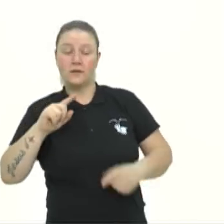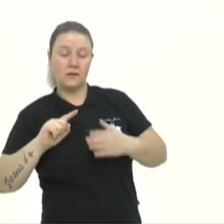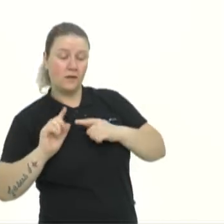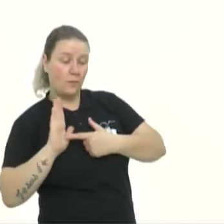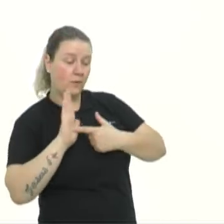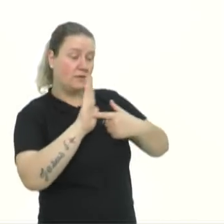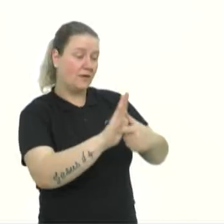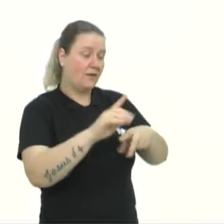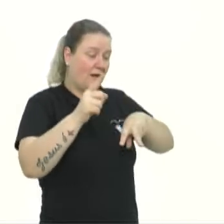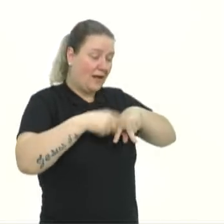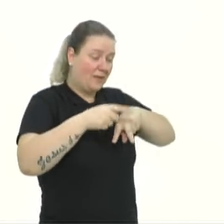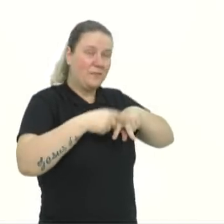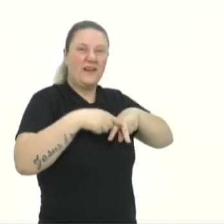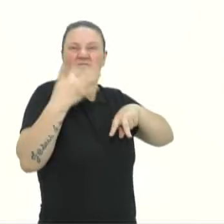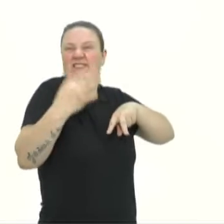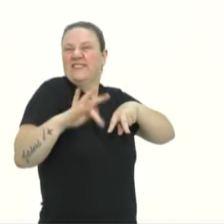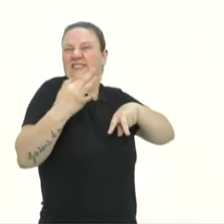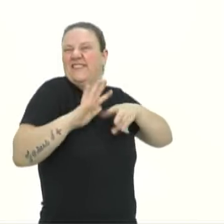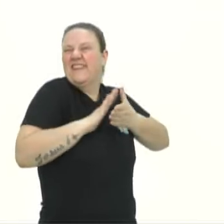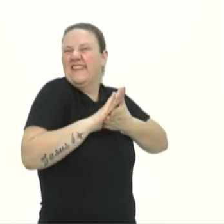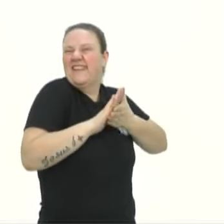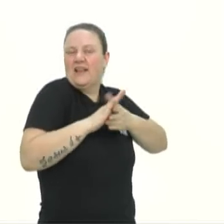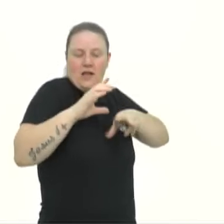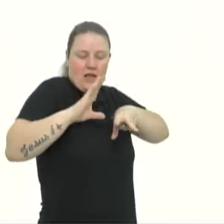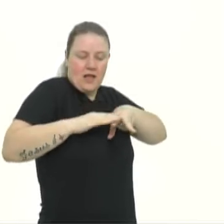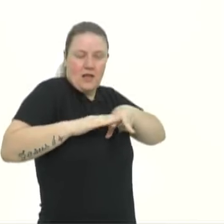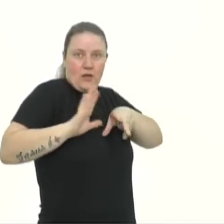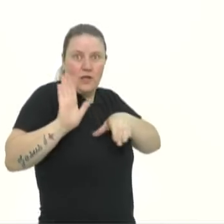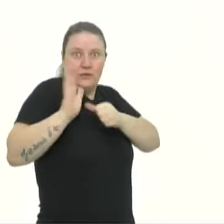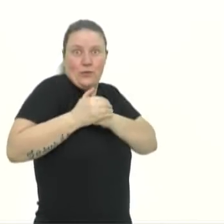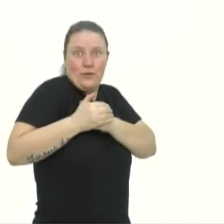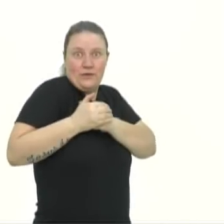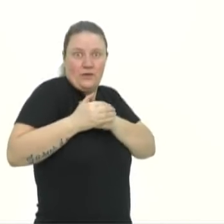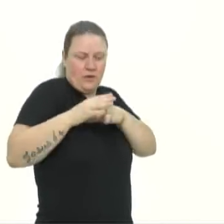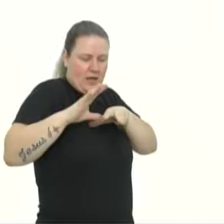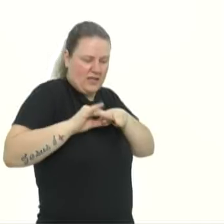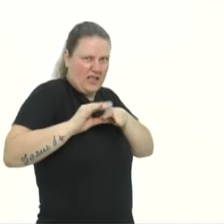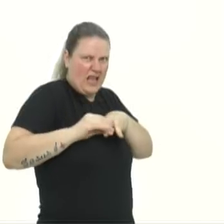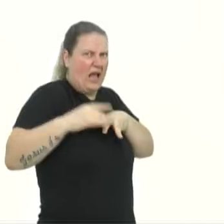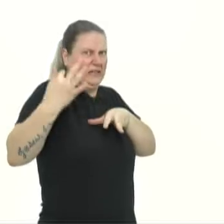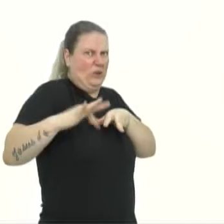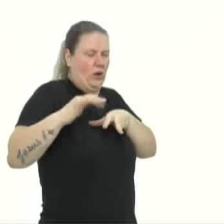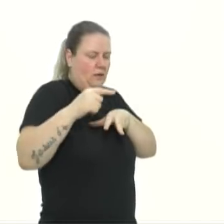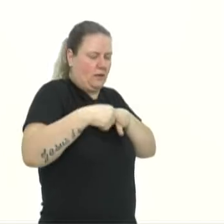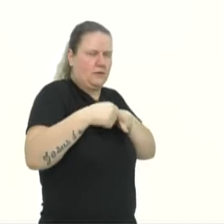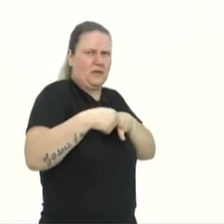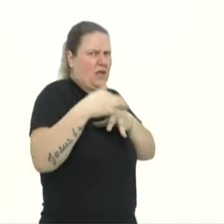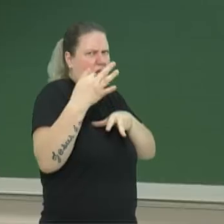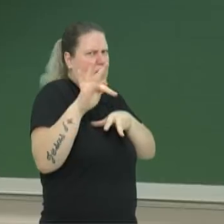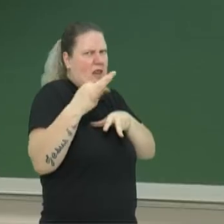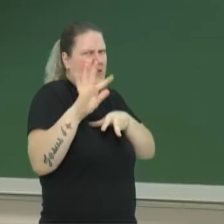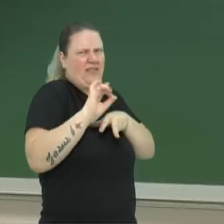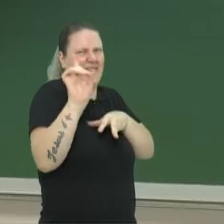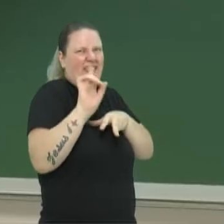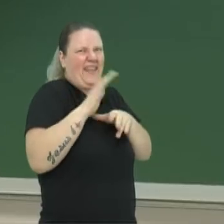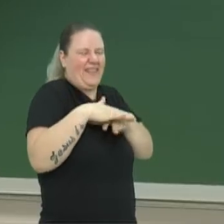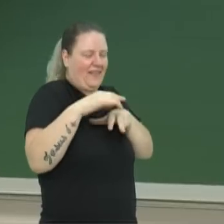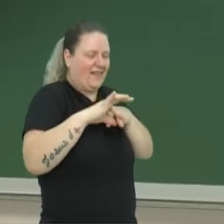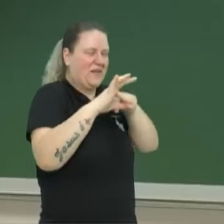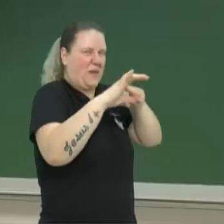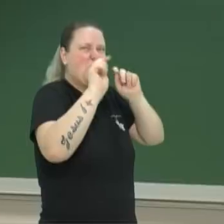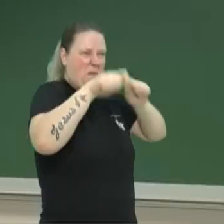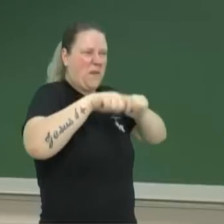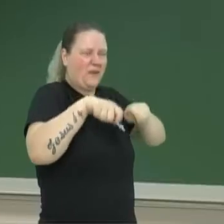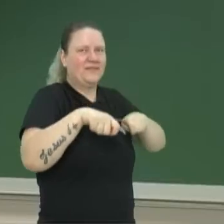mostrado a perna boa para o médico não apertar a perna que dói. Então, esse fato aí acabou